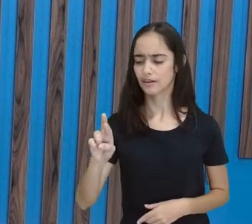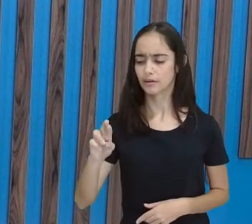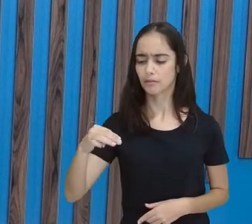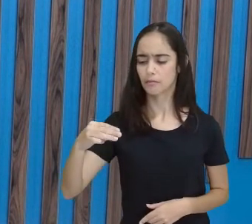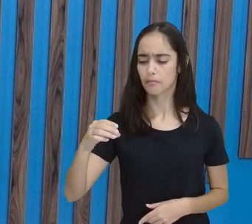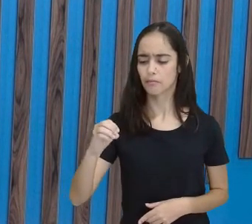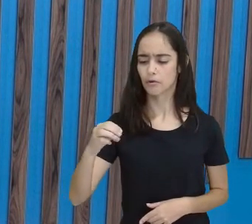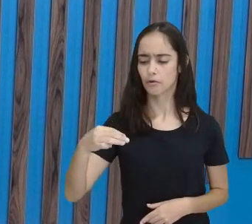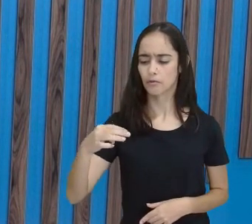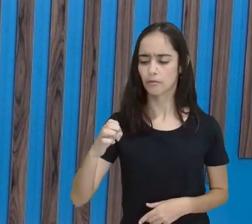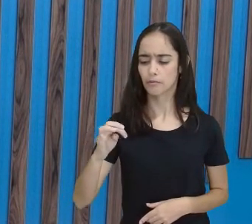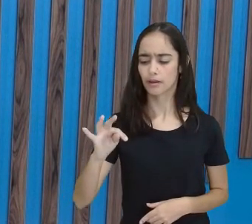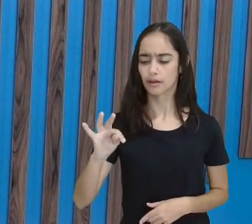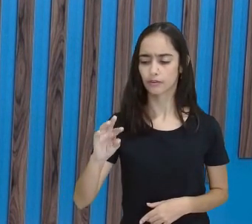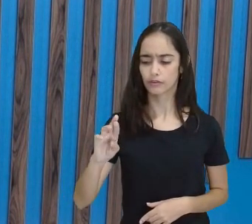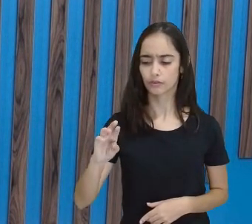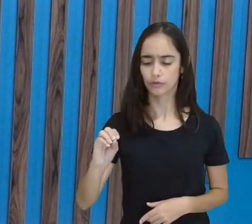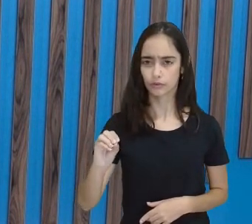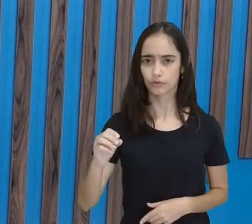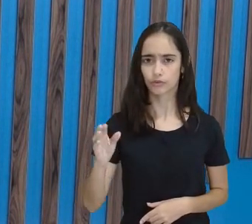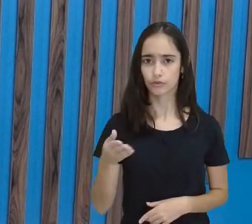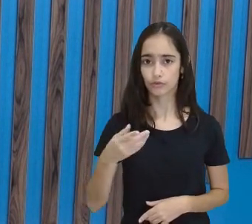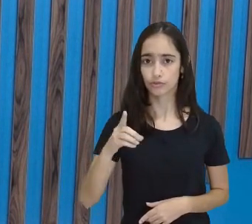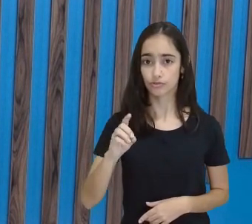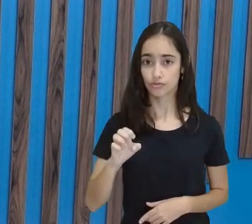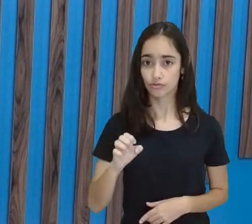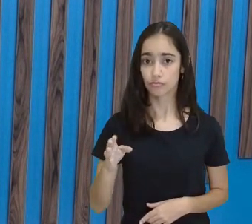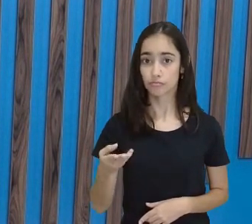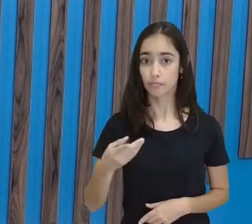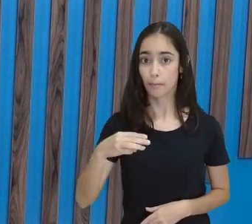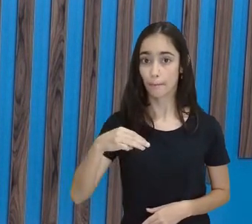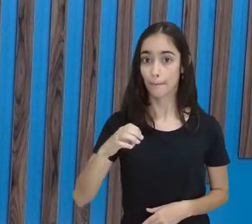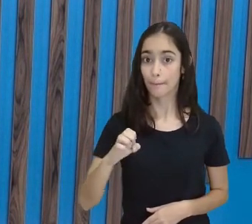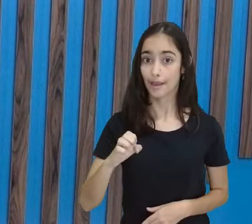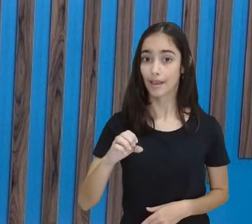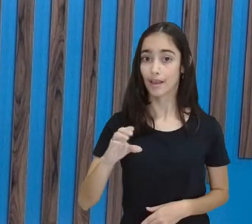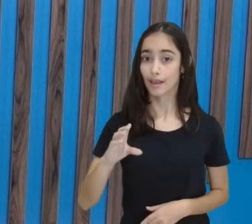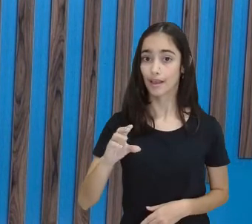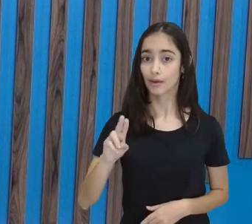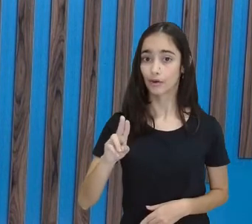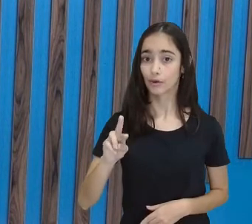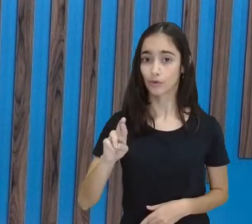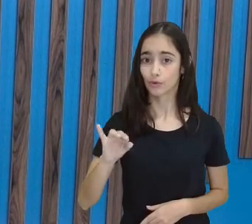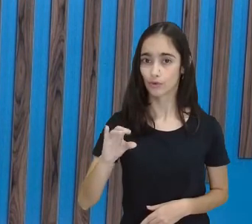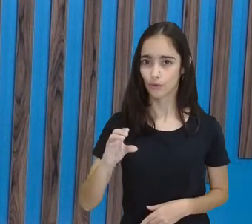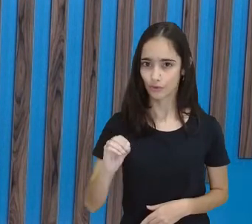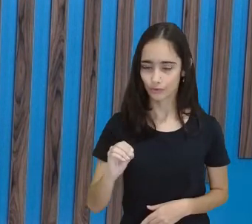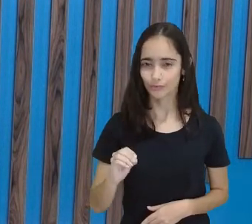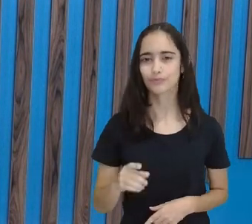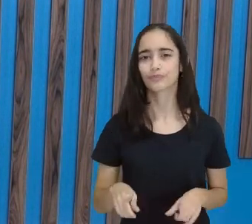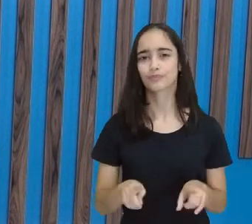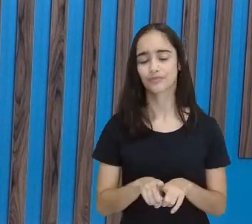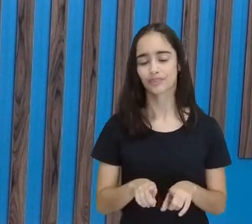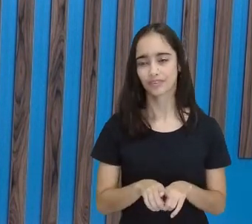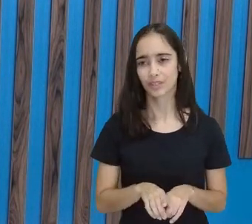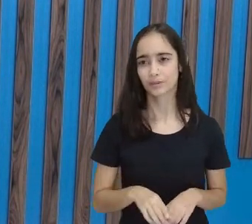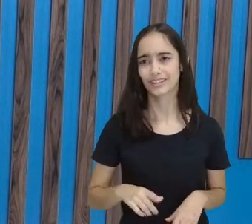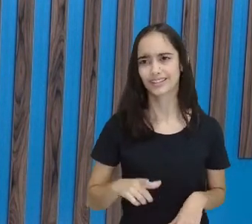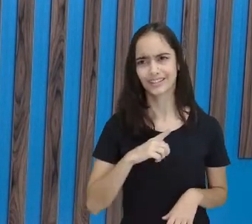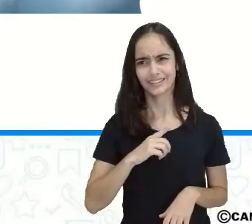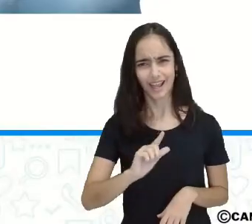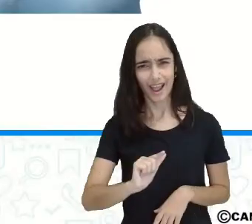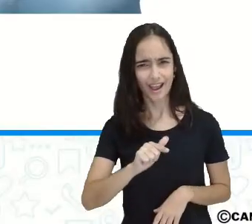é que estava a temperatura ali, né, dentro da casa, tal, no dia a dia. Nós temos também esse outro termômetro aqui